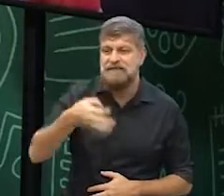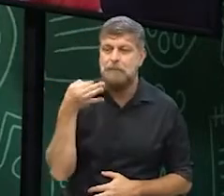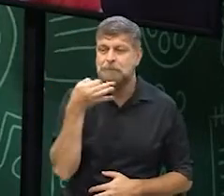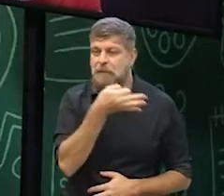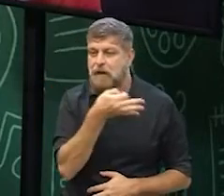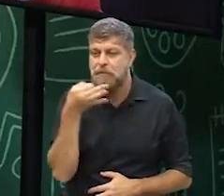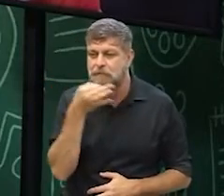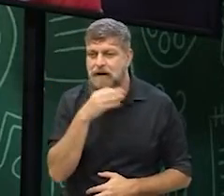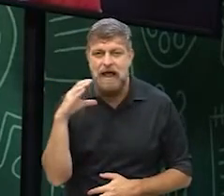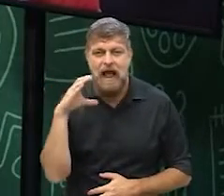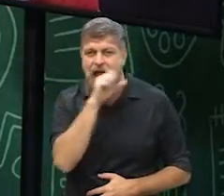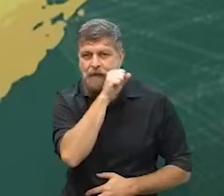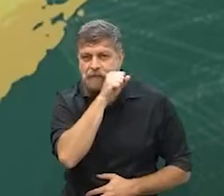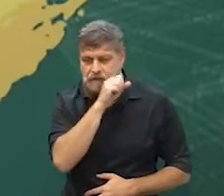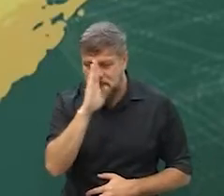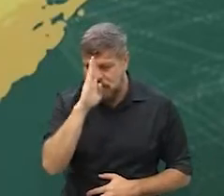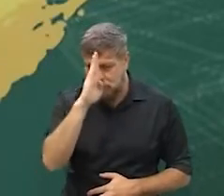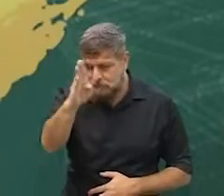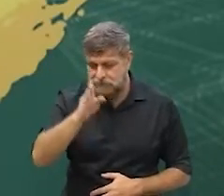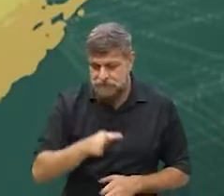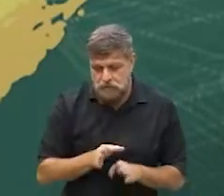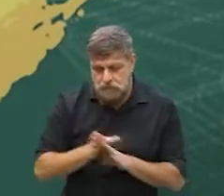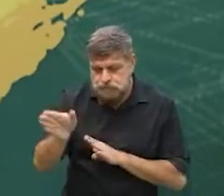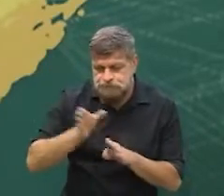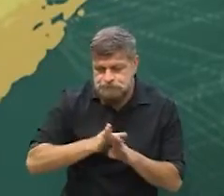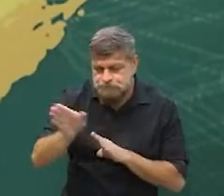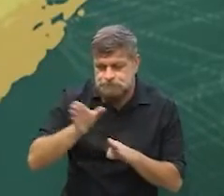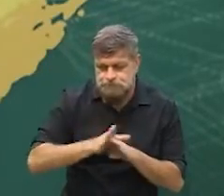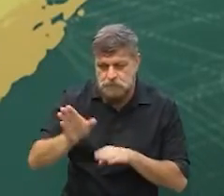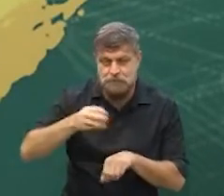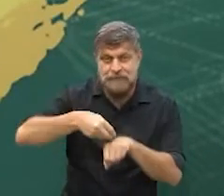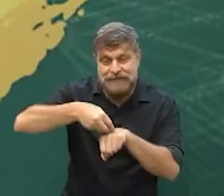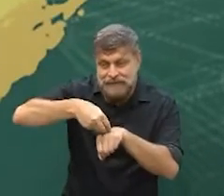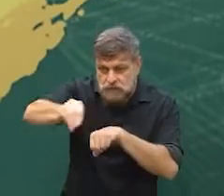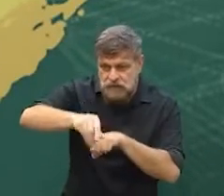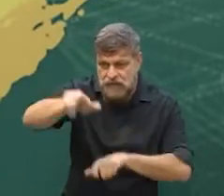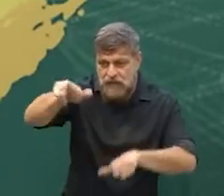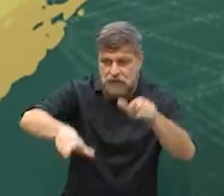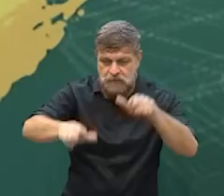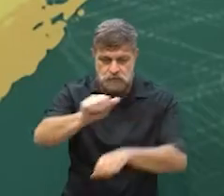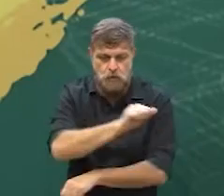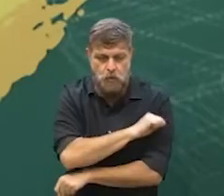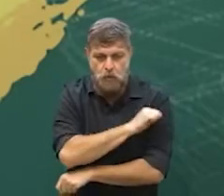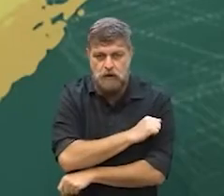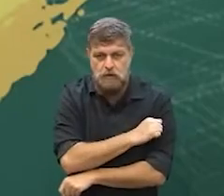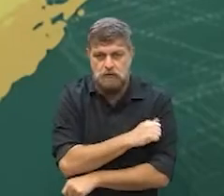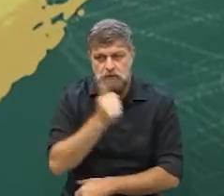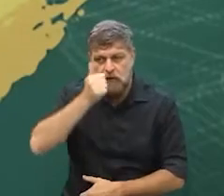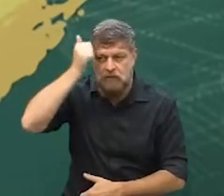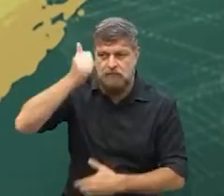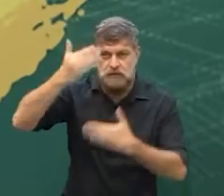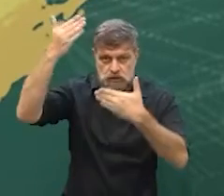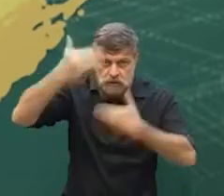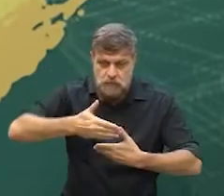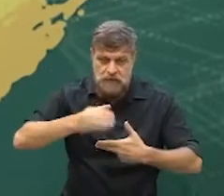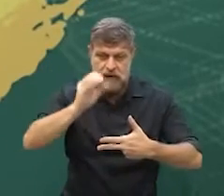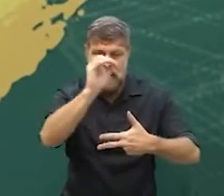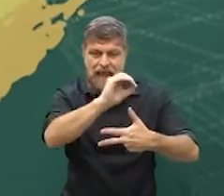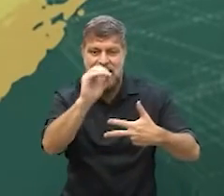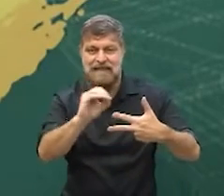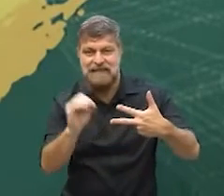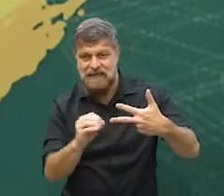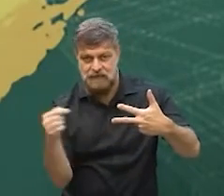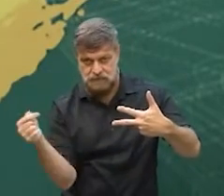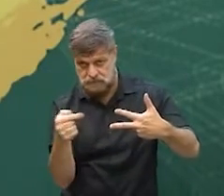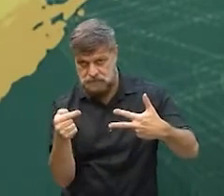citasse, então, rapidamente, as principais orientações e dicas para o pessoal que vai prestar vestibular, vai prestar o